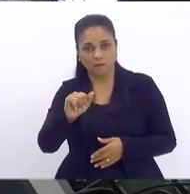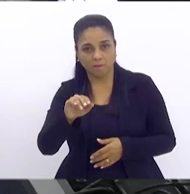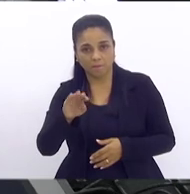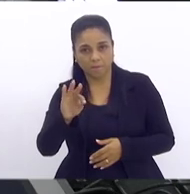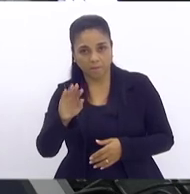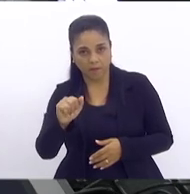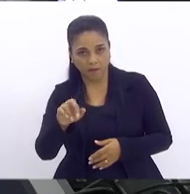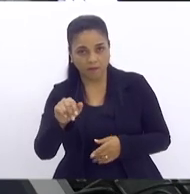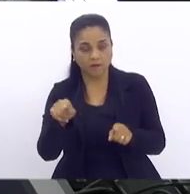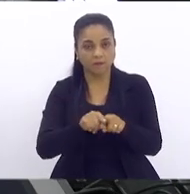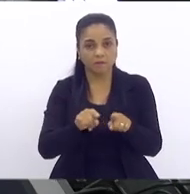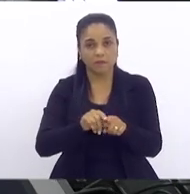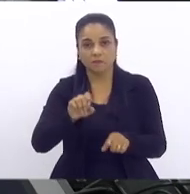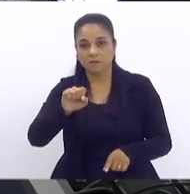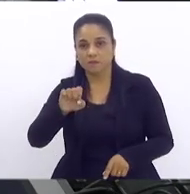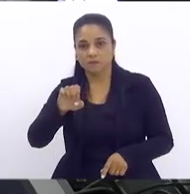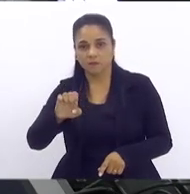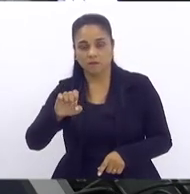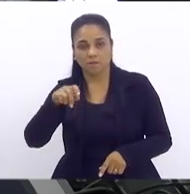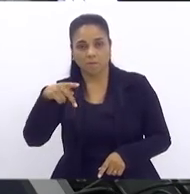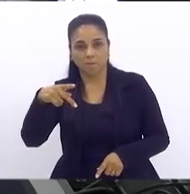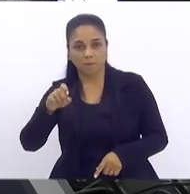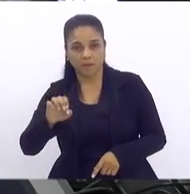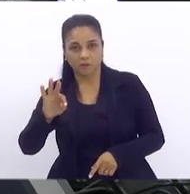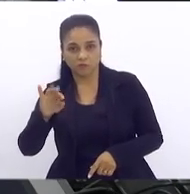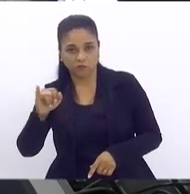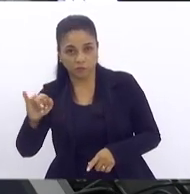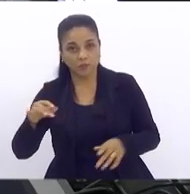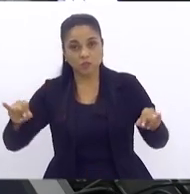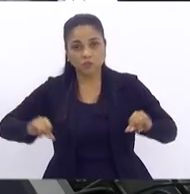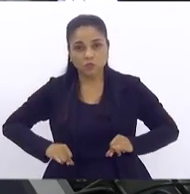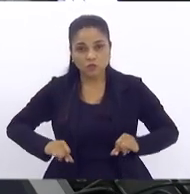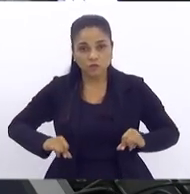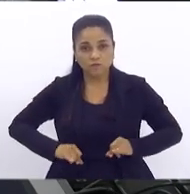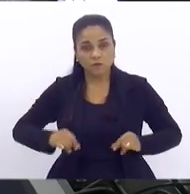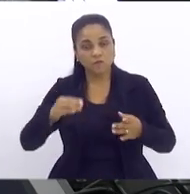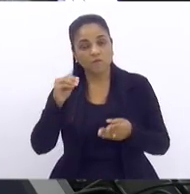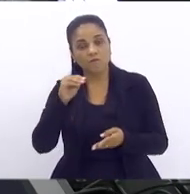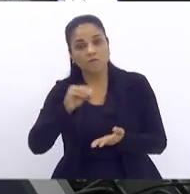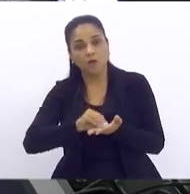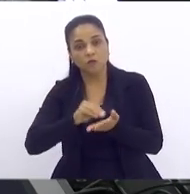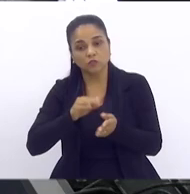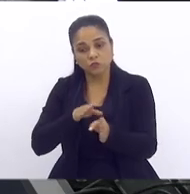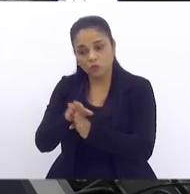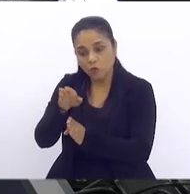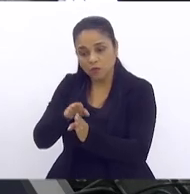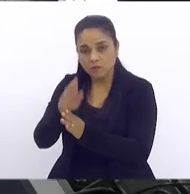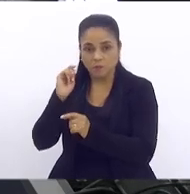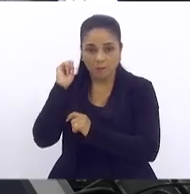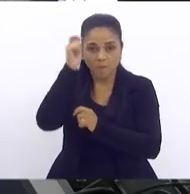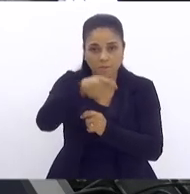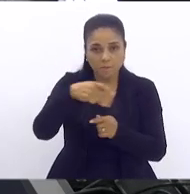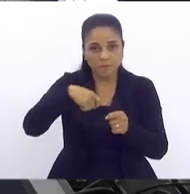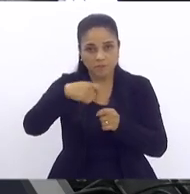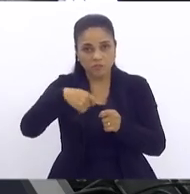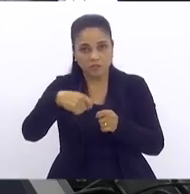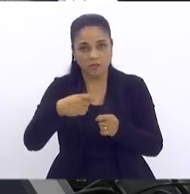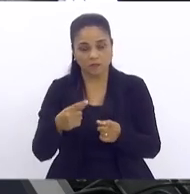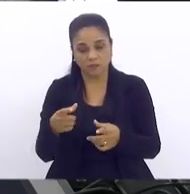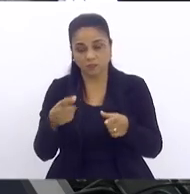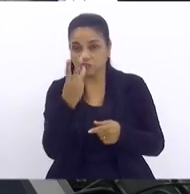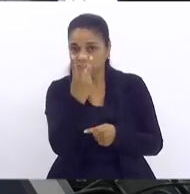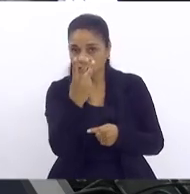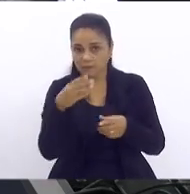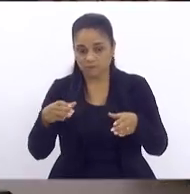multa para compensar aqueles que sofrem no dia a dia com a falta de orientação, até para poder pescar nas nossas 3 baías.